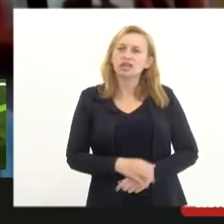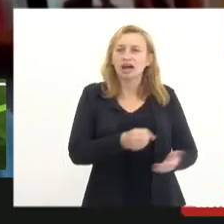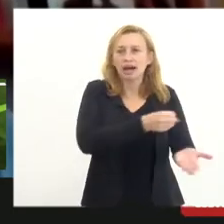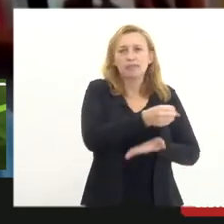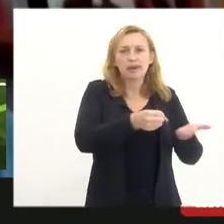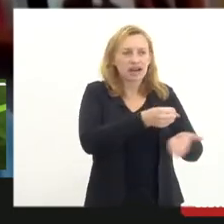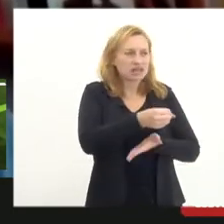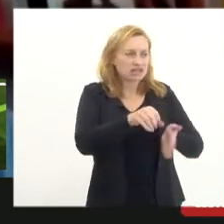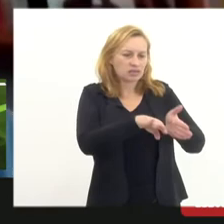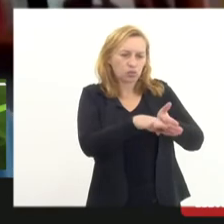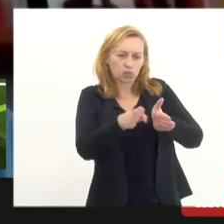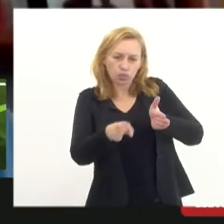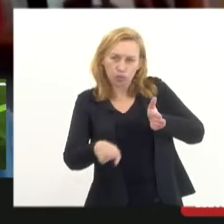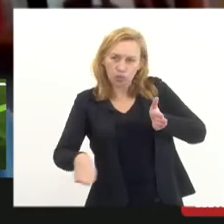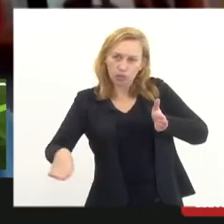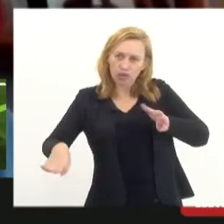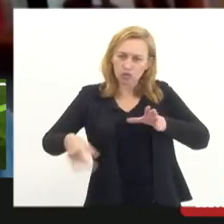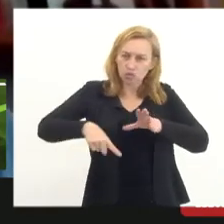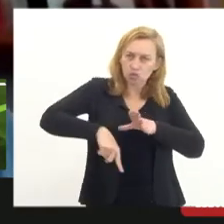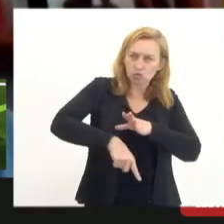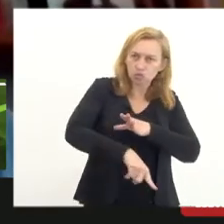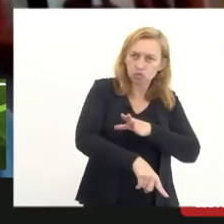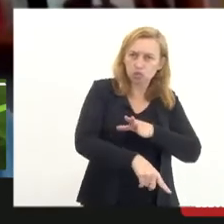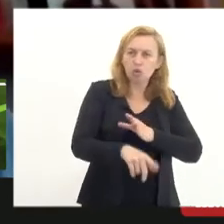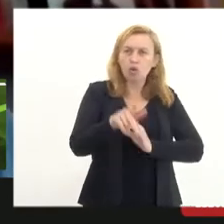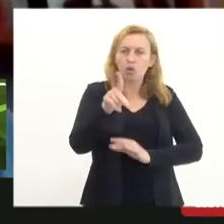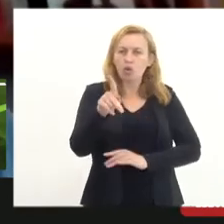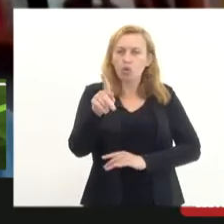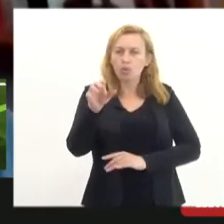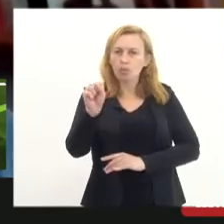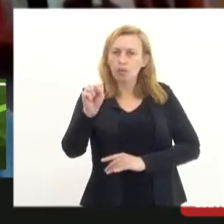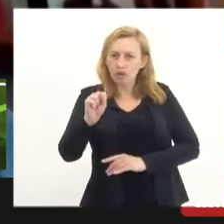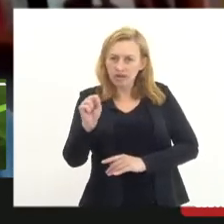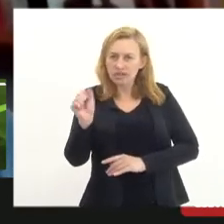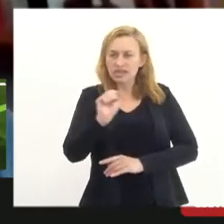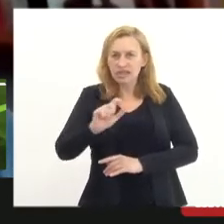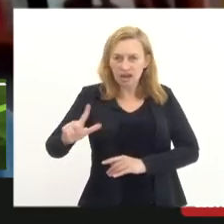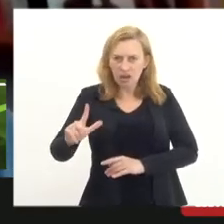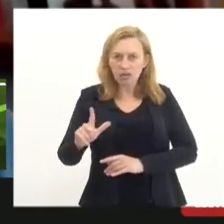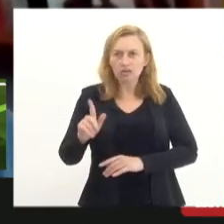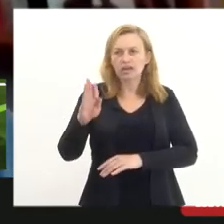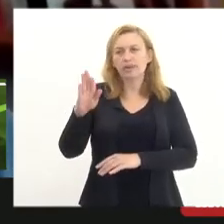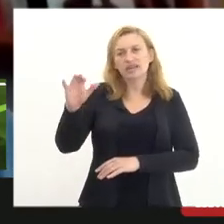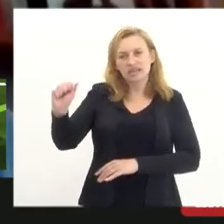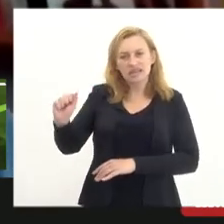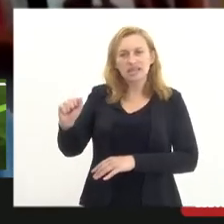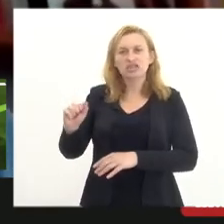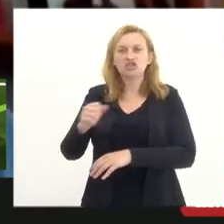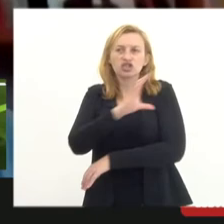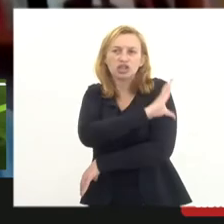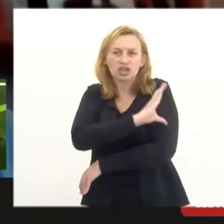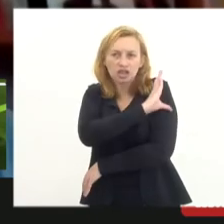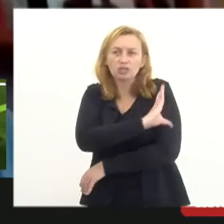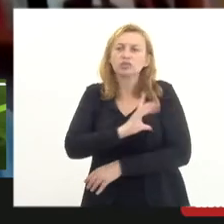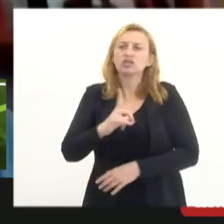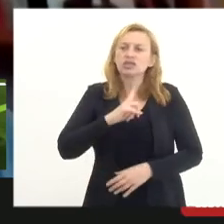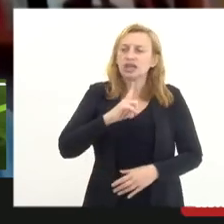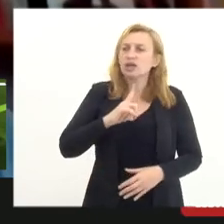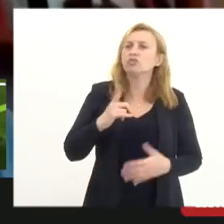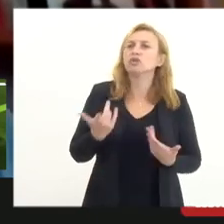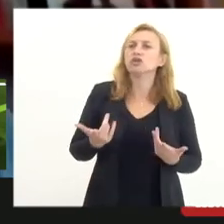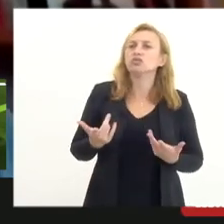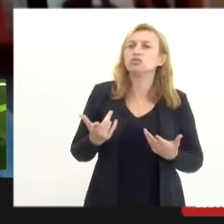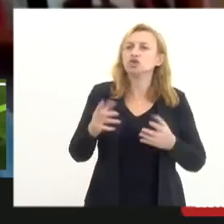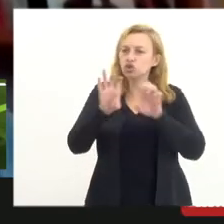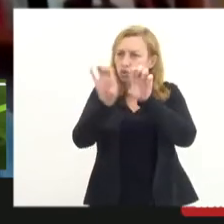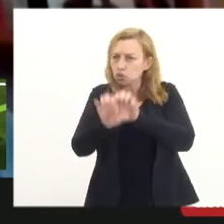terrestre e marítima do pós-sal, da Bacia de Campos, e gerou uma estrutura